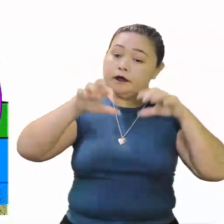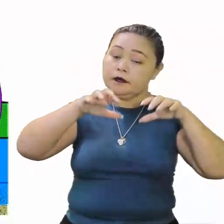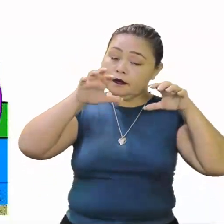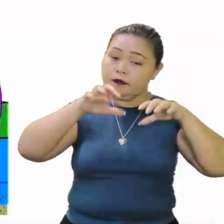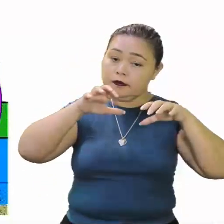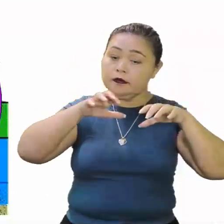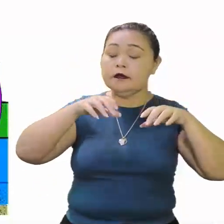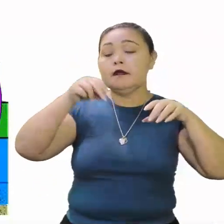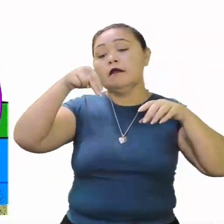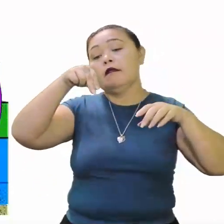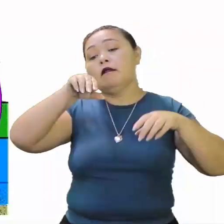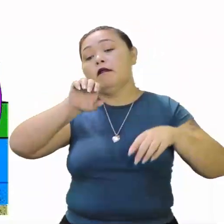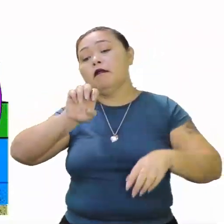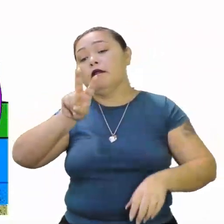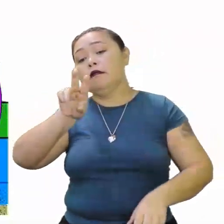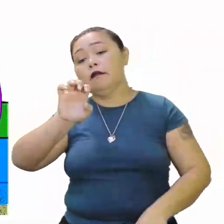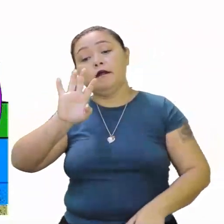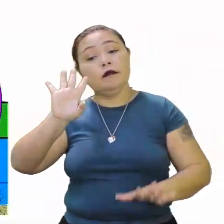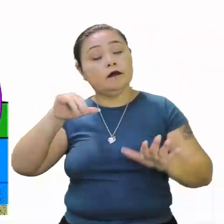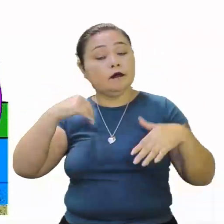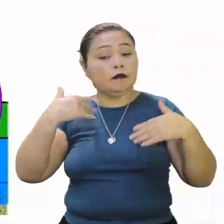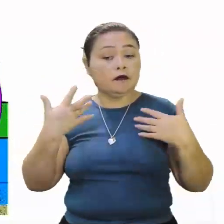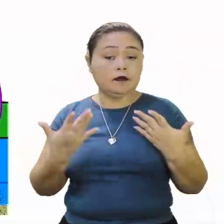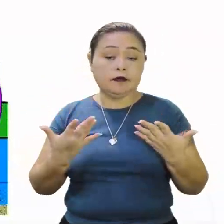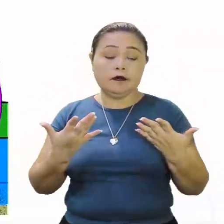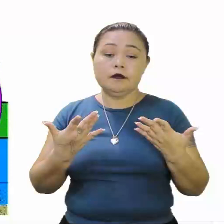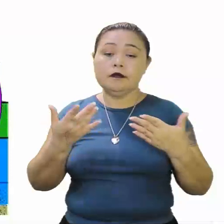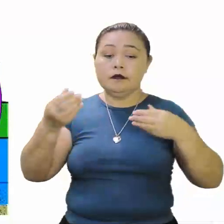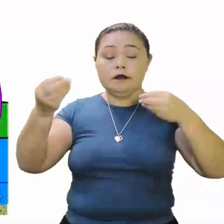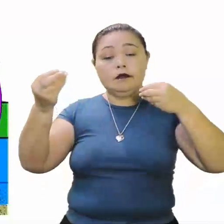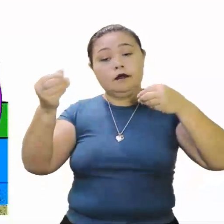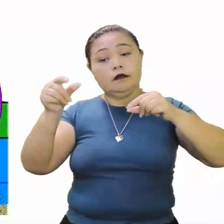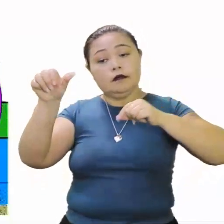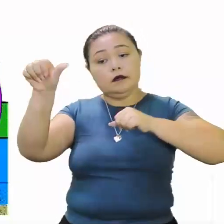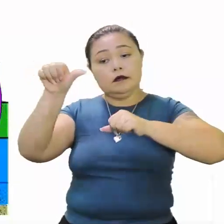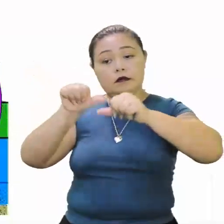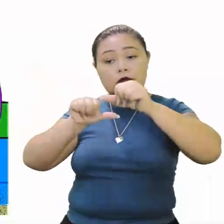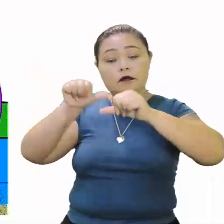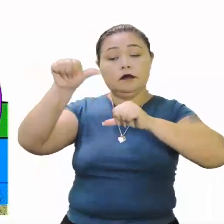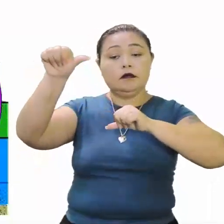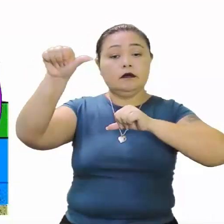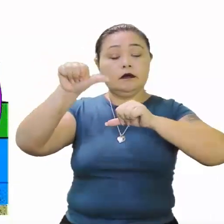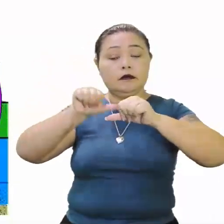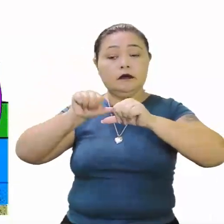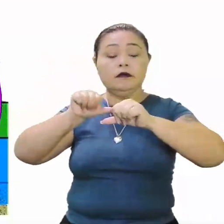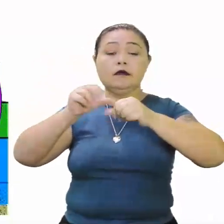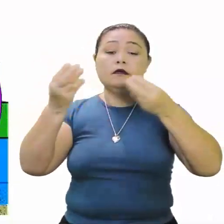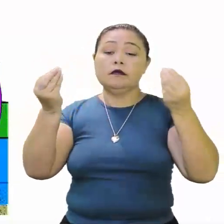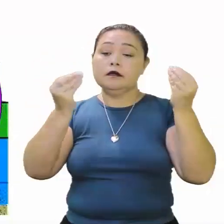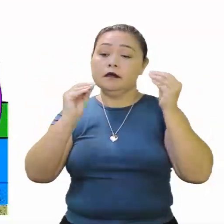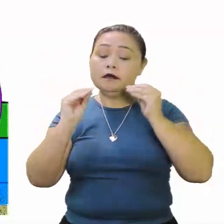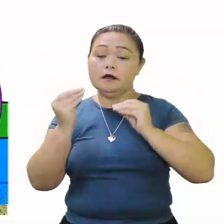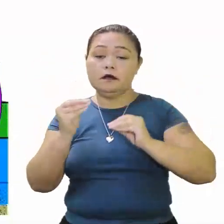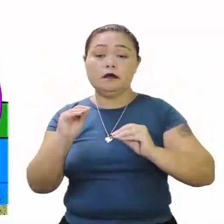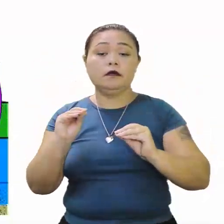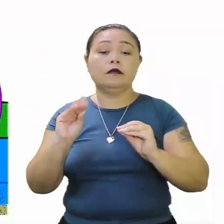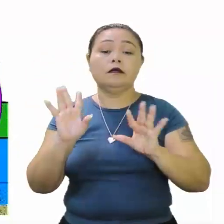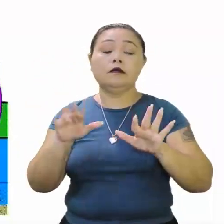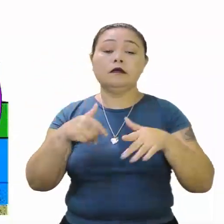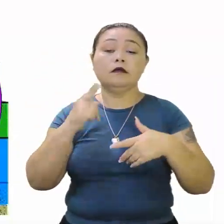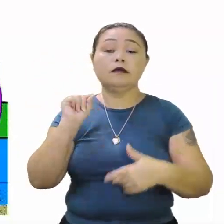da neve, enfim, as precipitações que acontecem, constituindo desta forma o